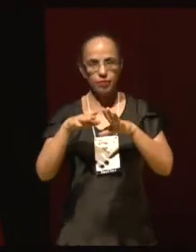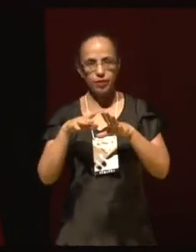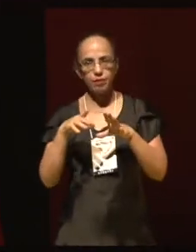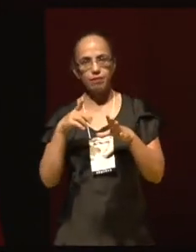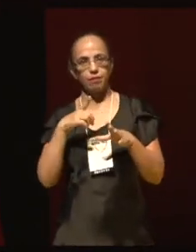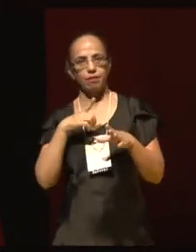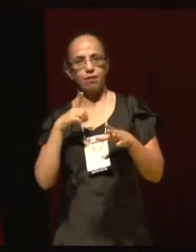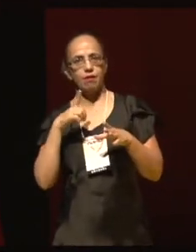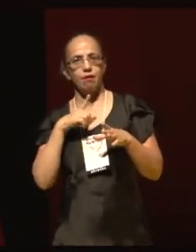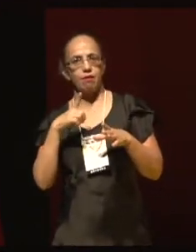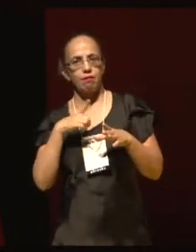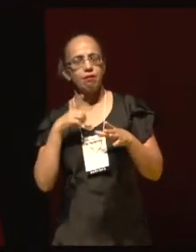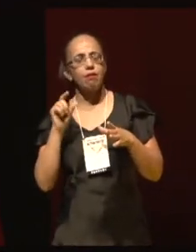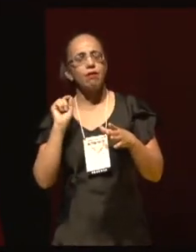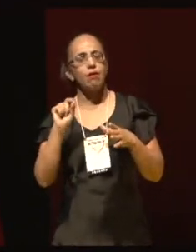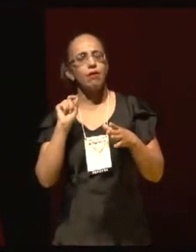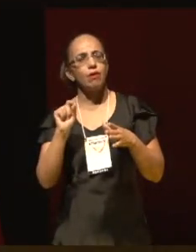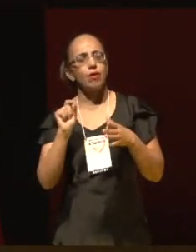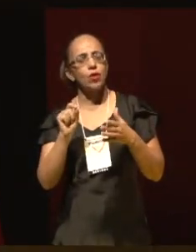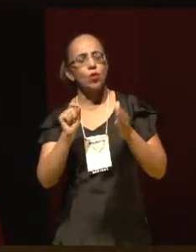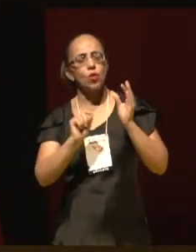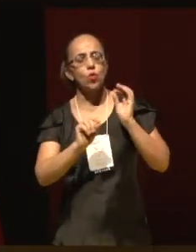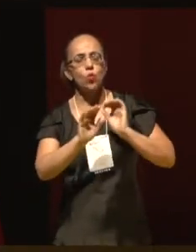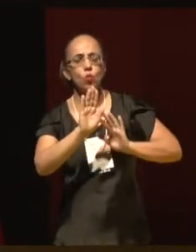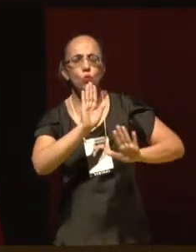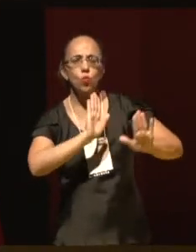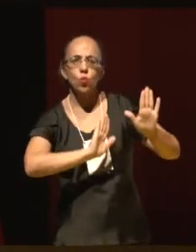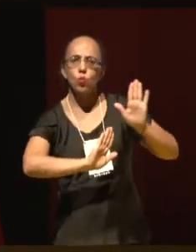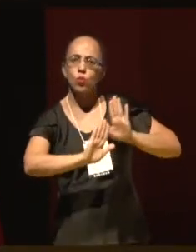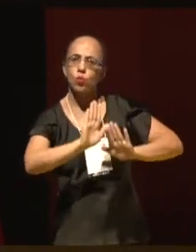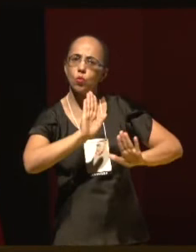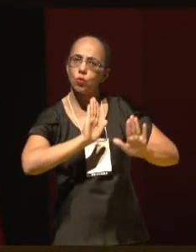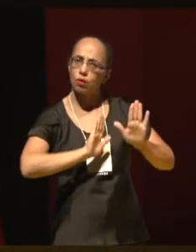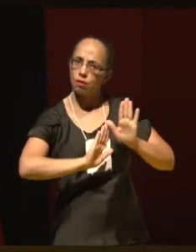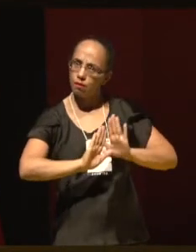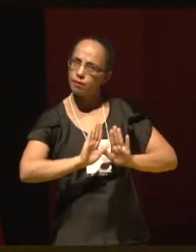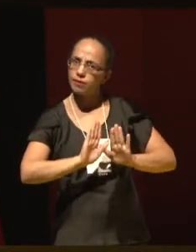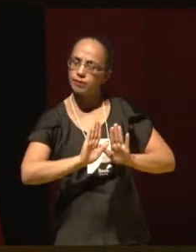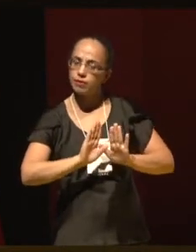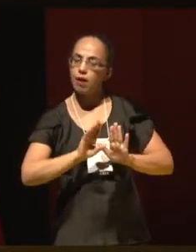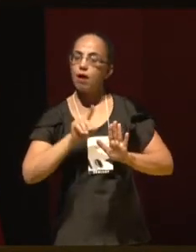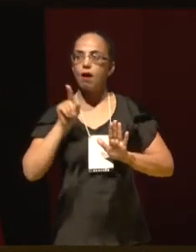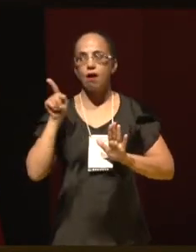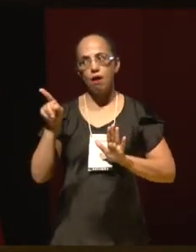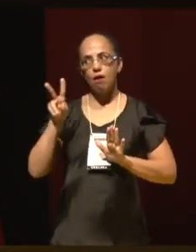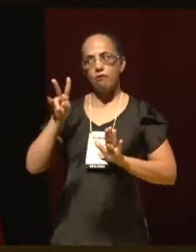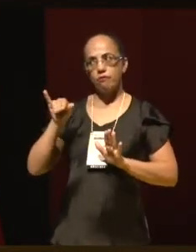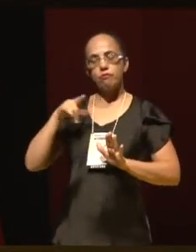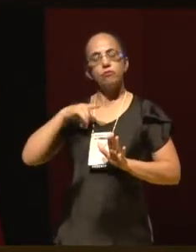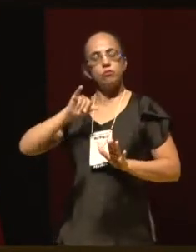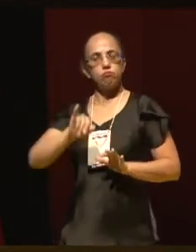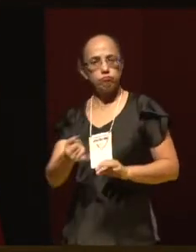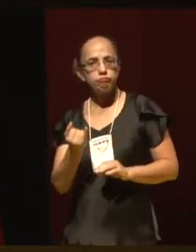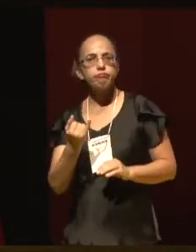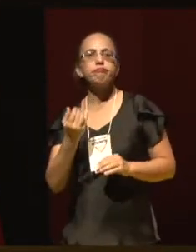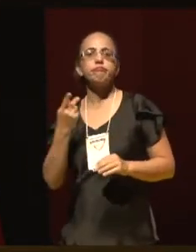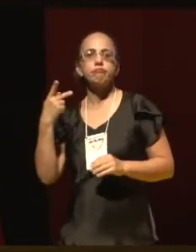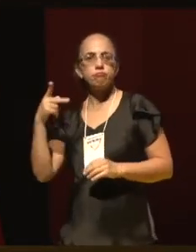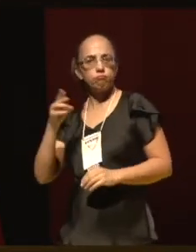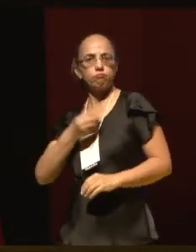tem os cuidados necessários, vai ser uma pessoa que vai ter oportunidades em sua existência, em sua